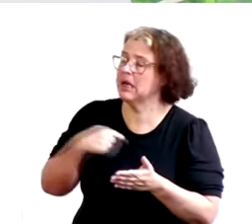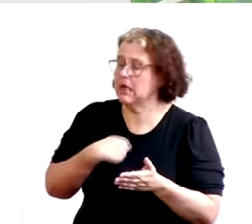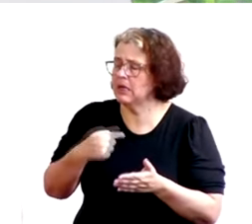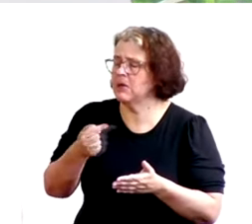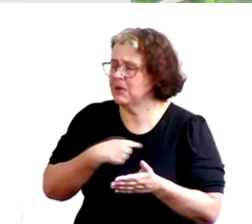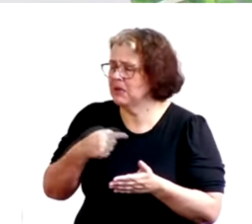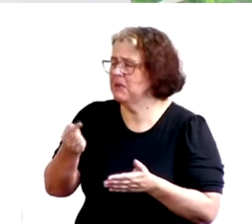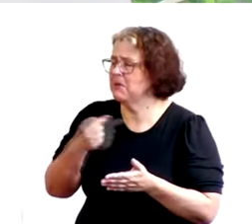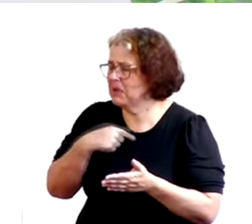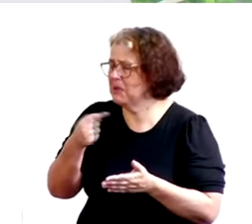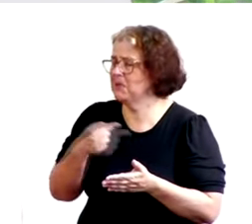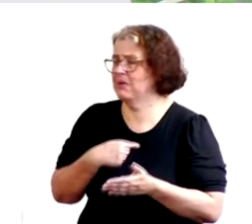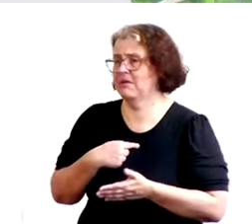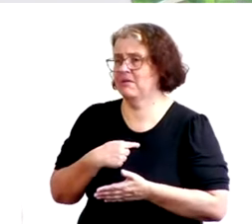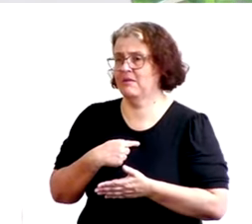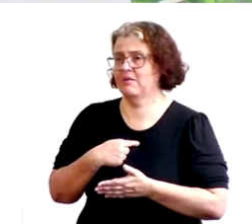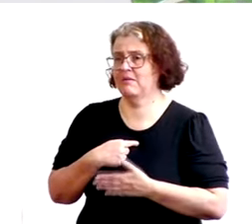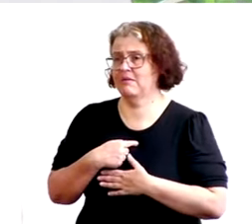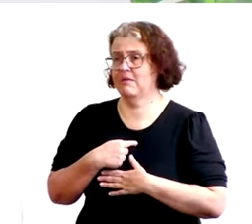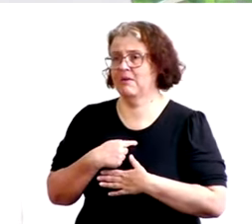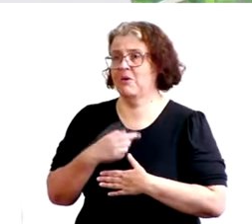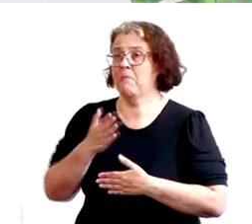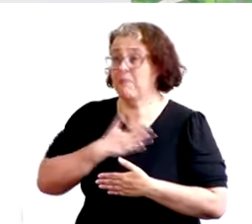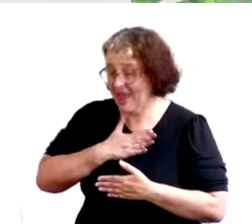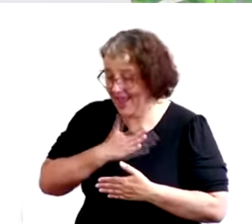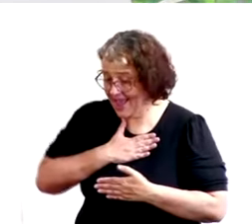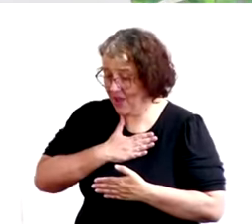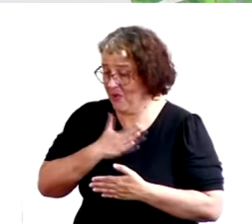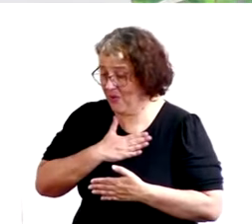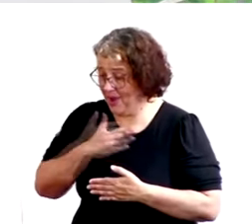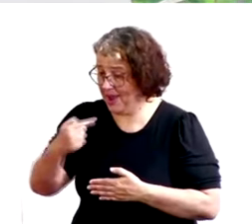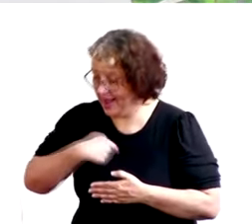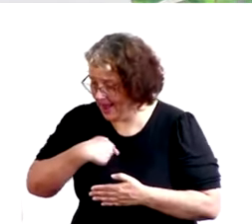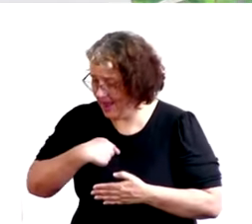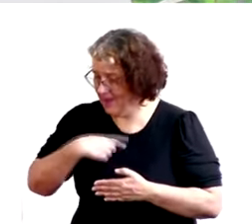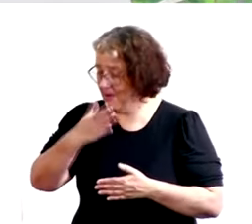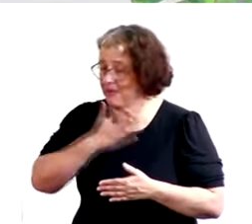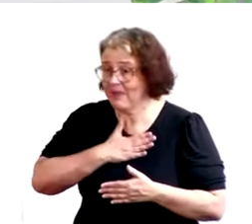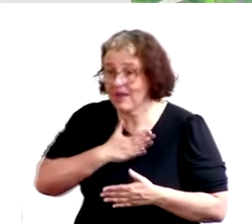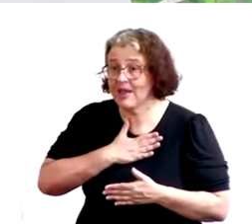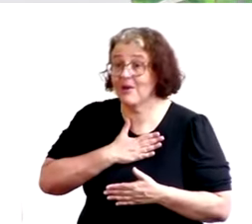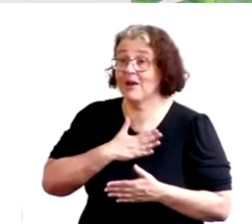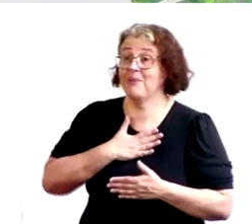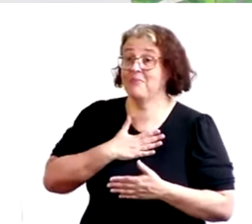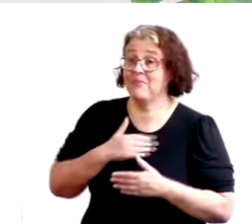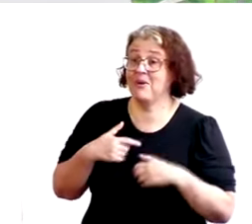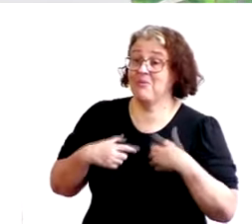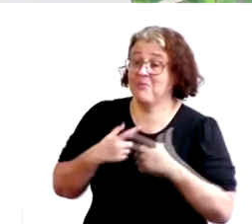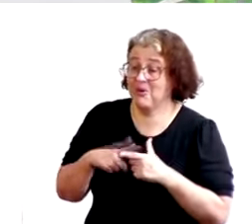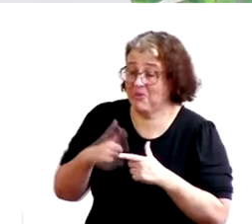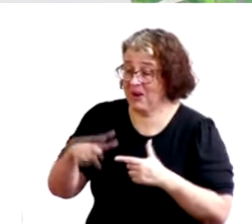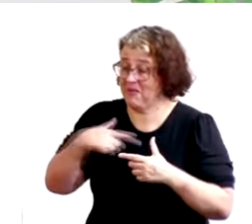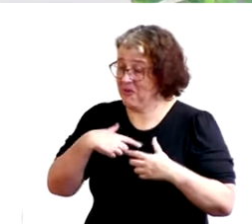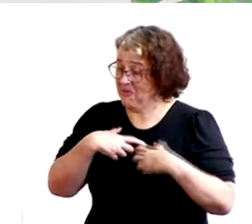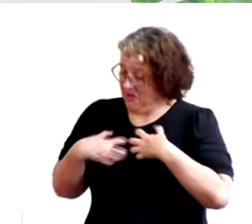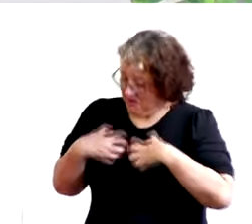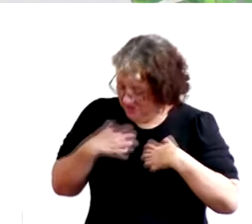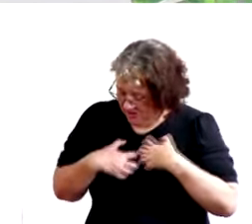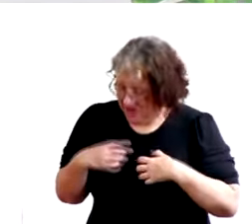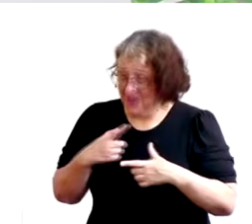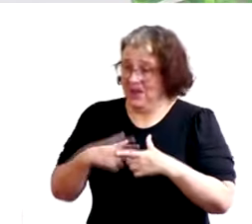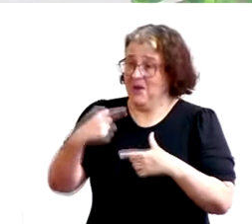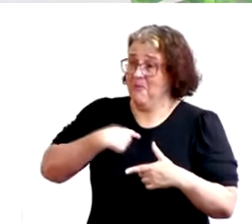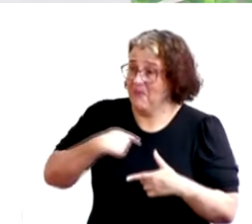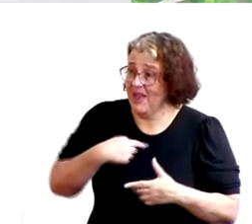e os pronomes possessivos o meu a minha alma a minha Tormenta a minha dor eu eu